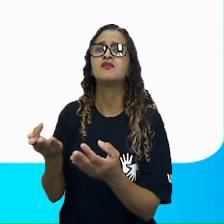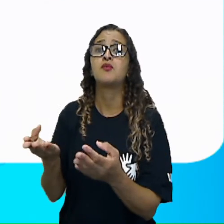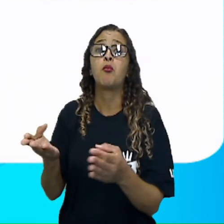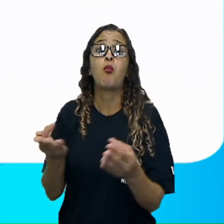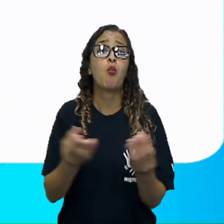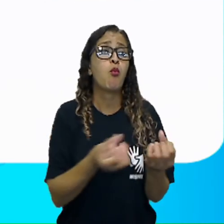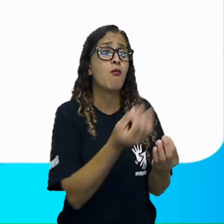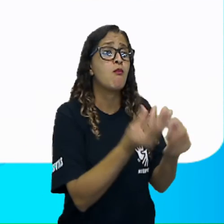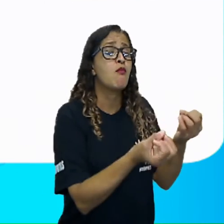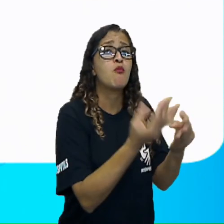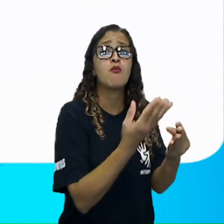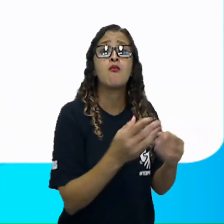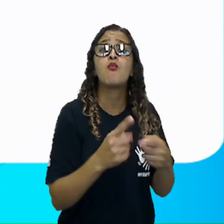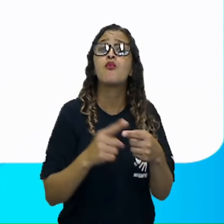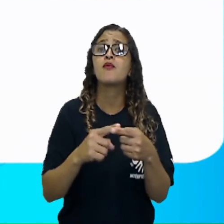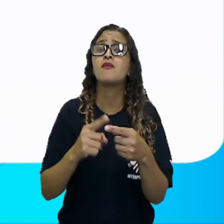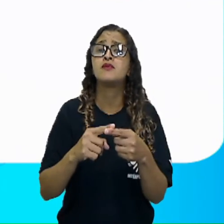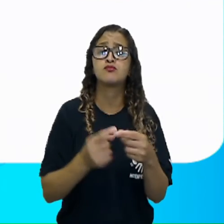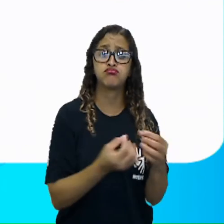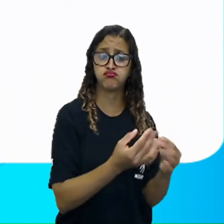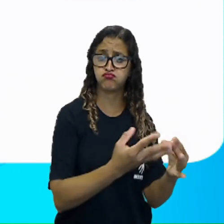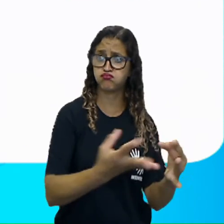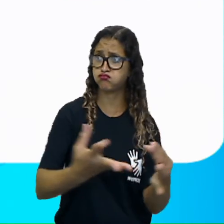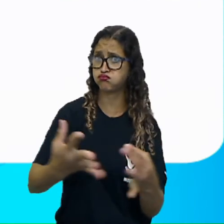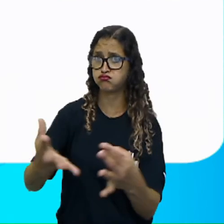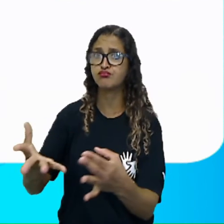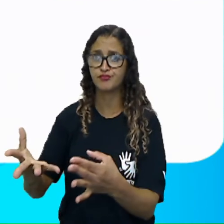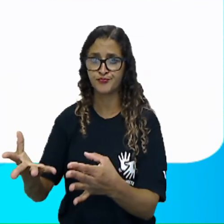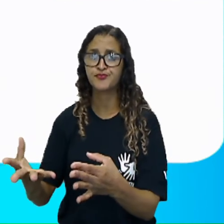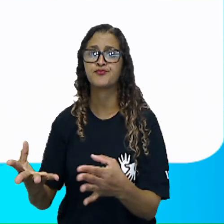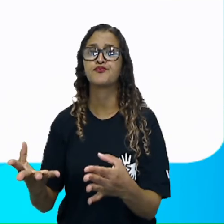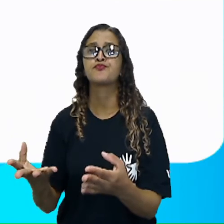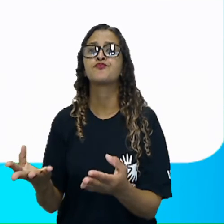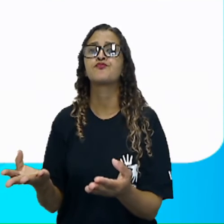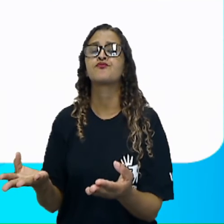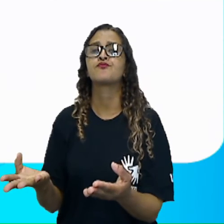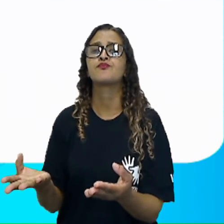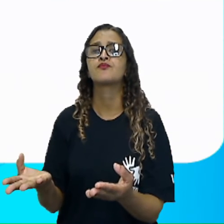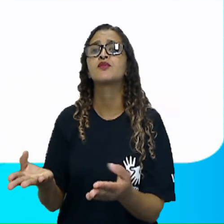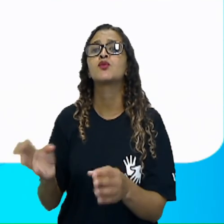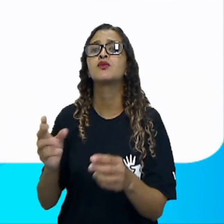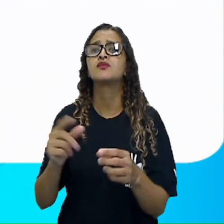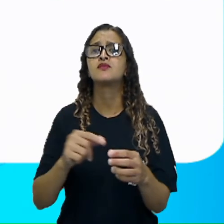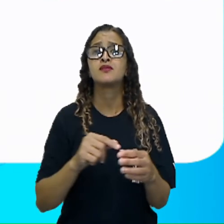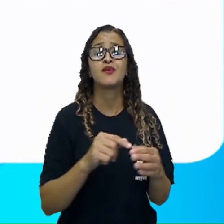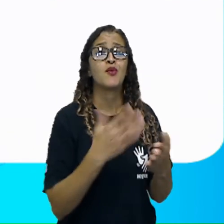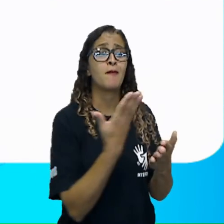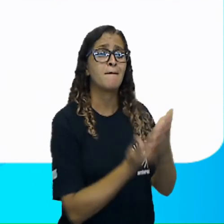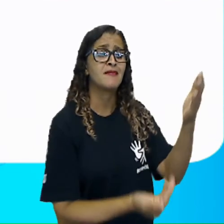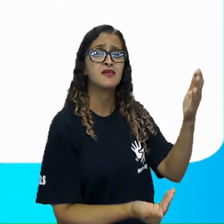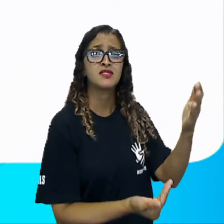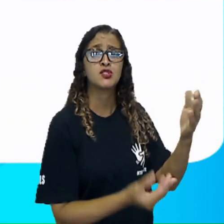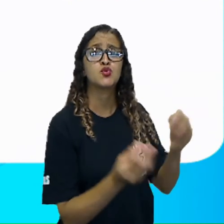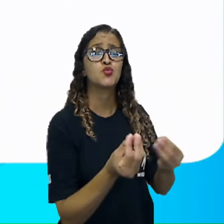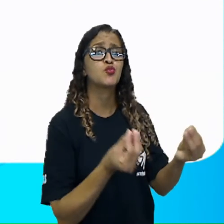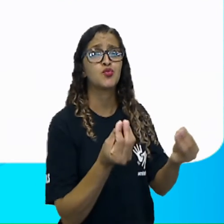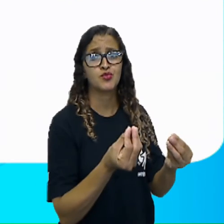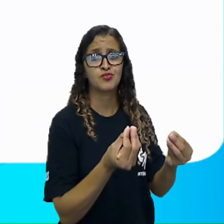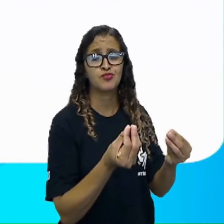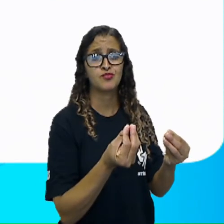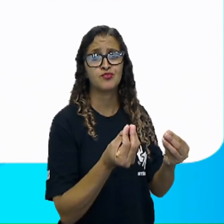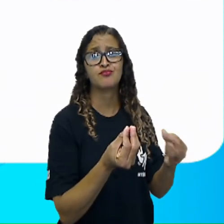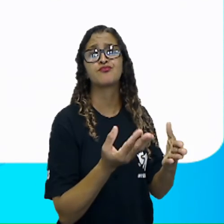se espalhou rapidamente? No terceiro, qual é a estimativa de perda do